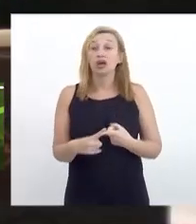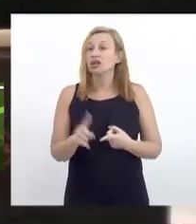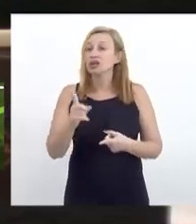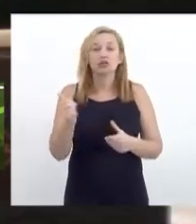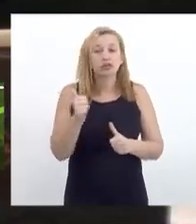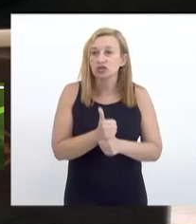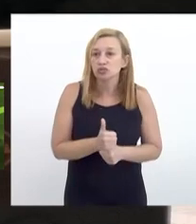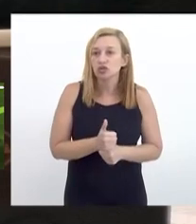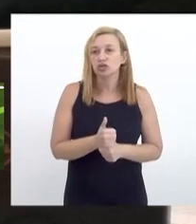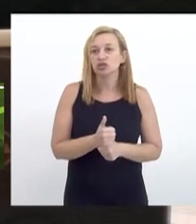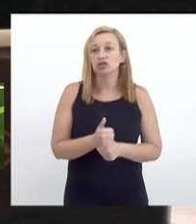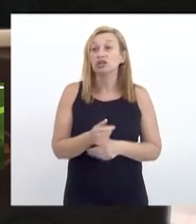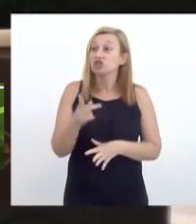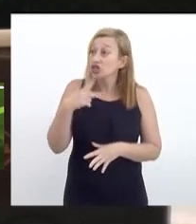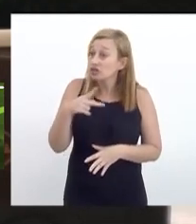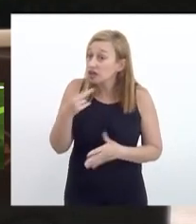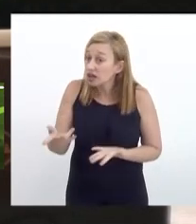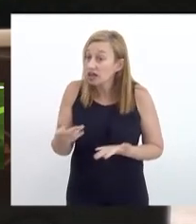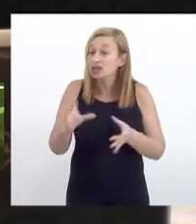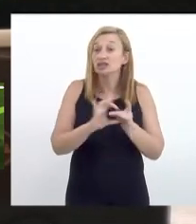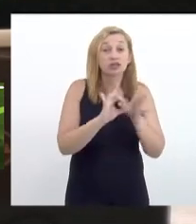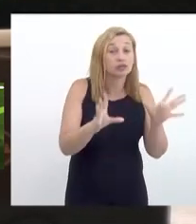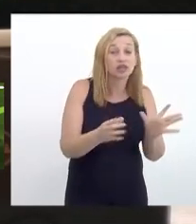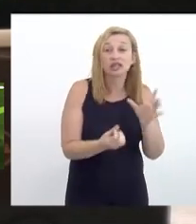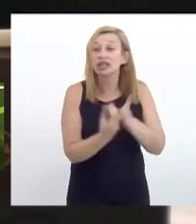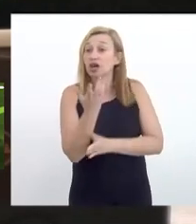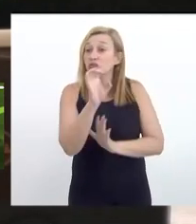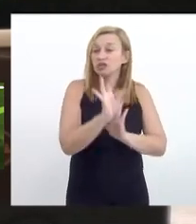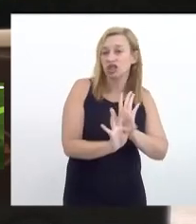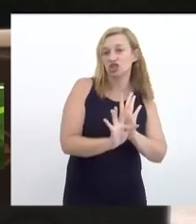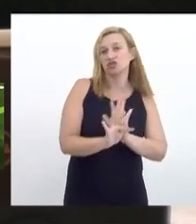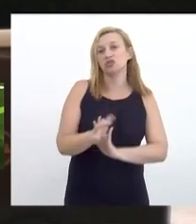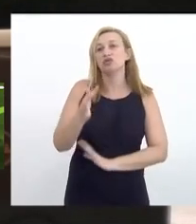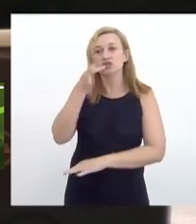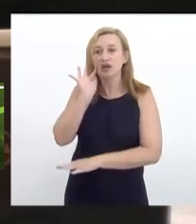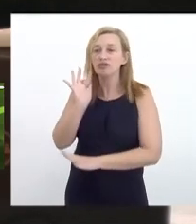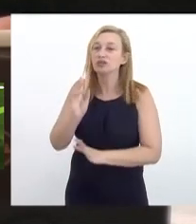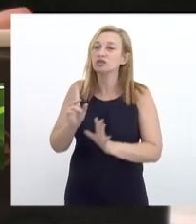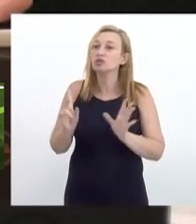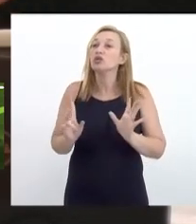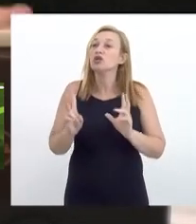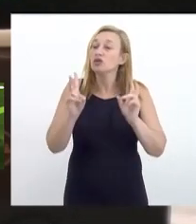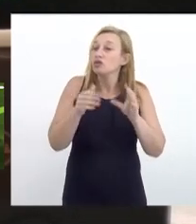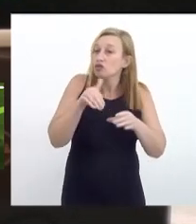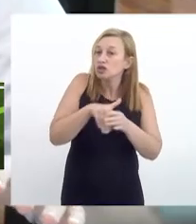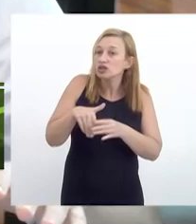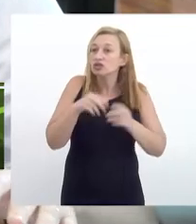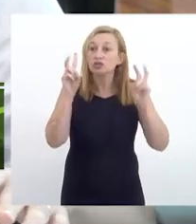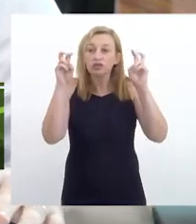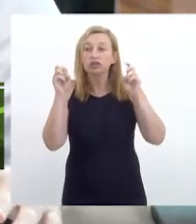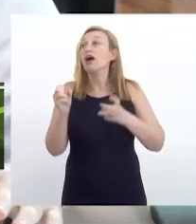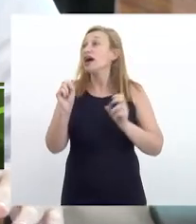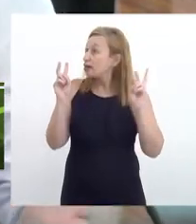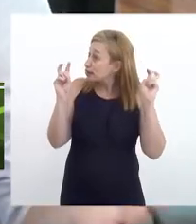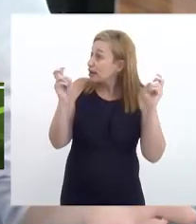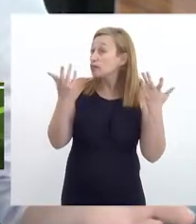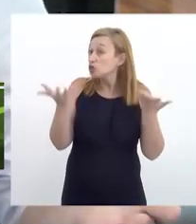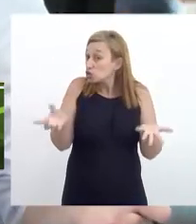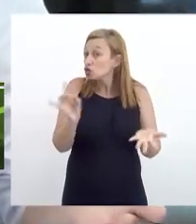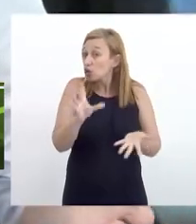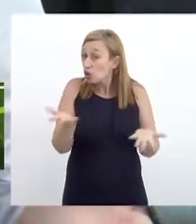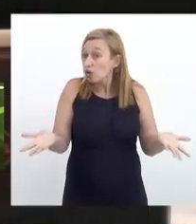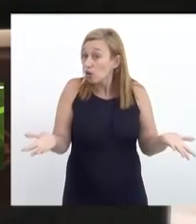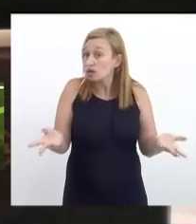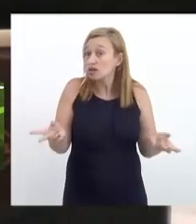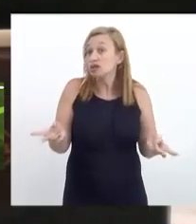substitutivo Acabamos de dizer que está autorizado A construir um texto, Flávio Nós estamos voltando ao mesmo tema Só isso Então acabou o tema Não, sobre essa